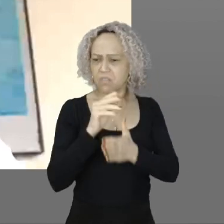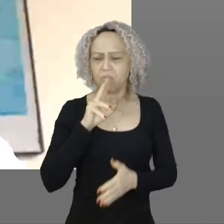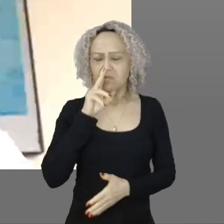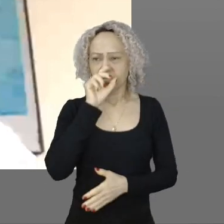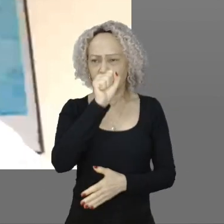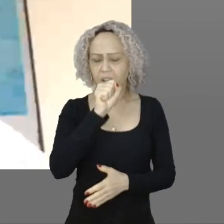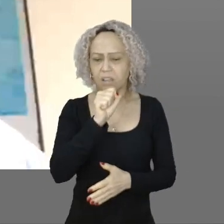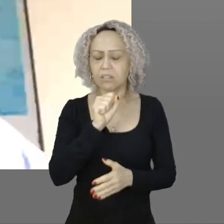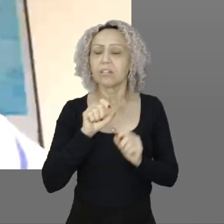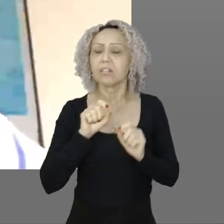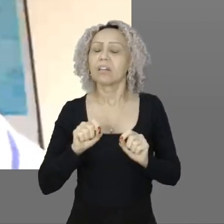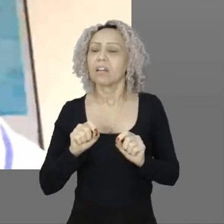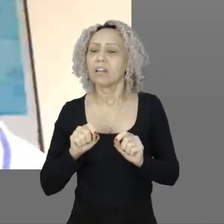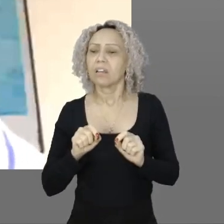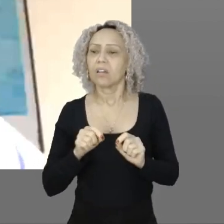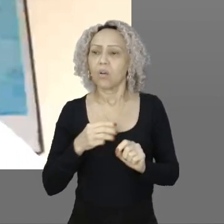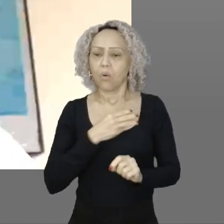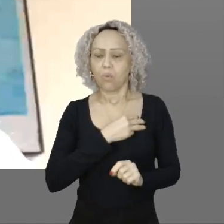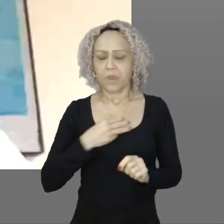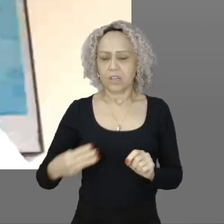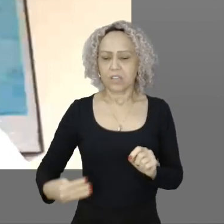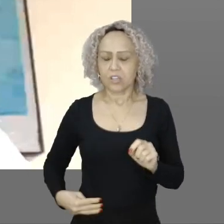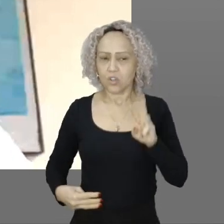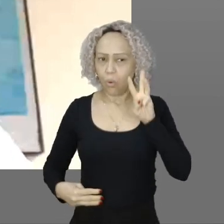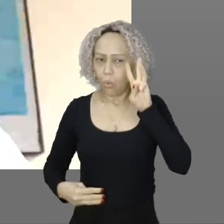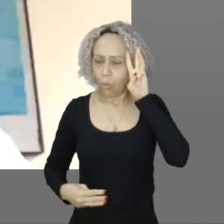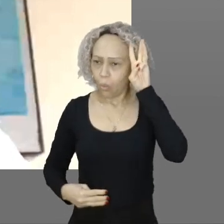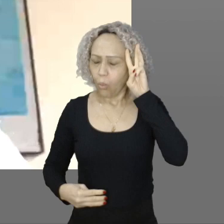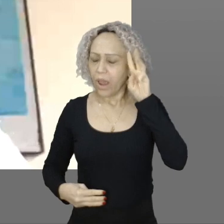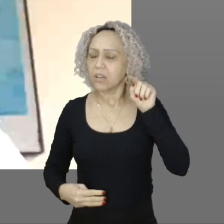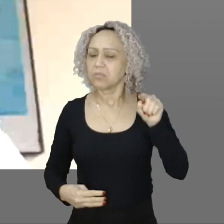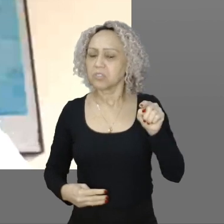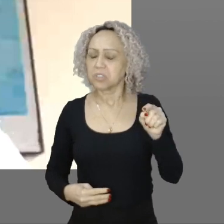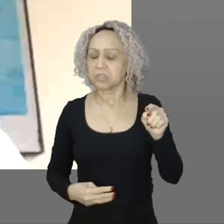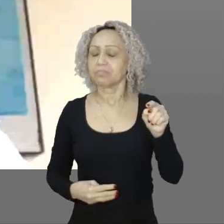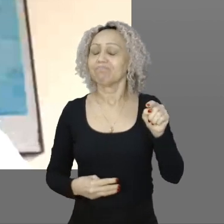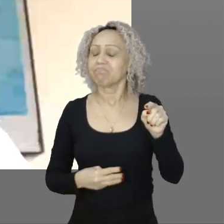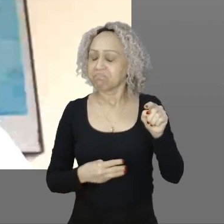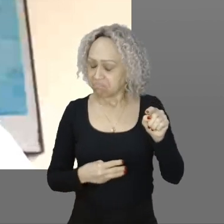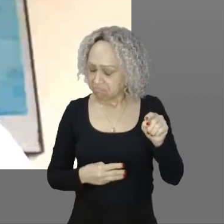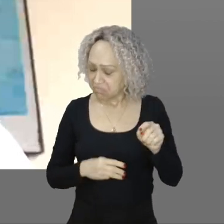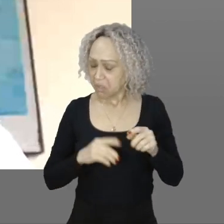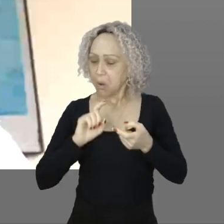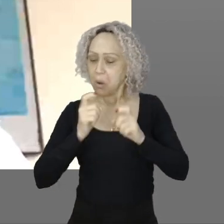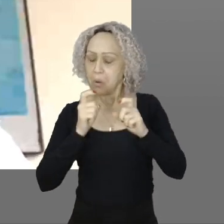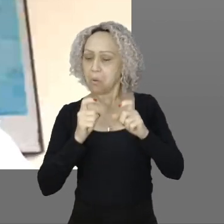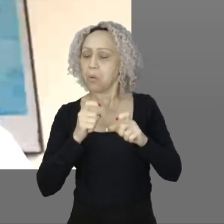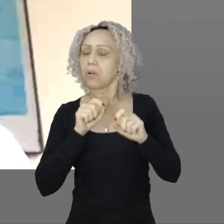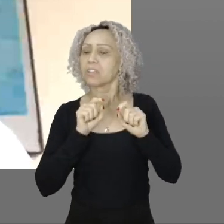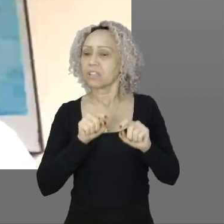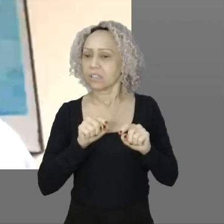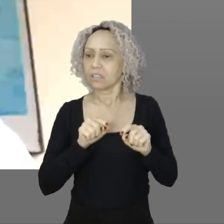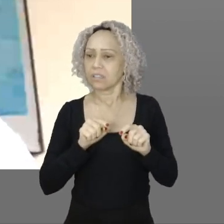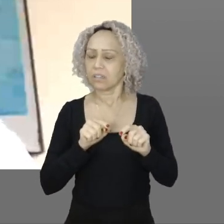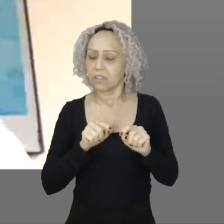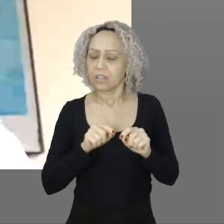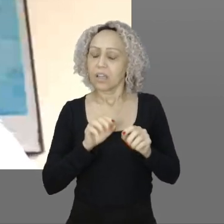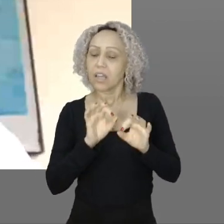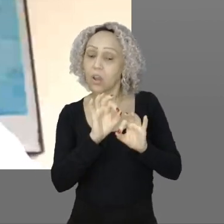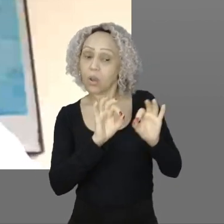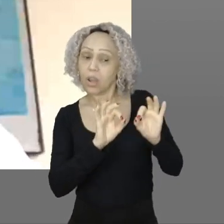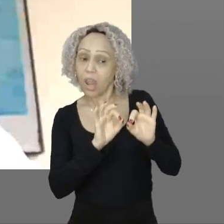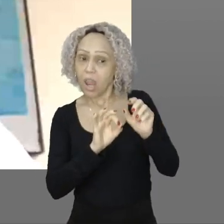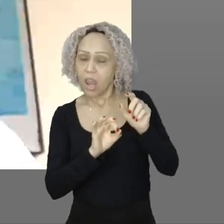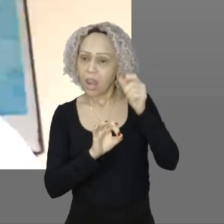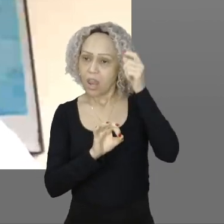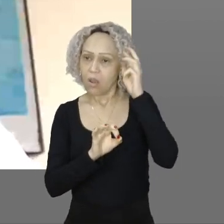sob a liderança do ministro Wellington Dias, volta-se a coordenar e organizar o cadastro único do